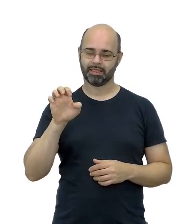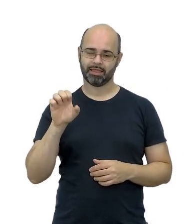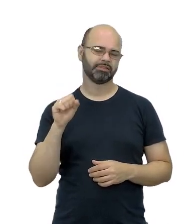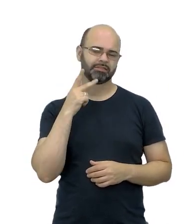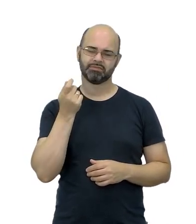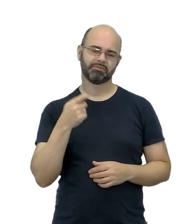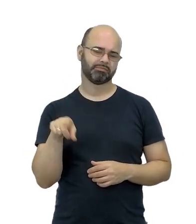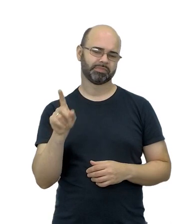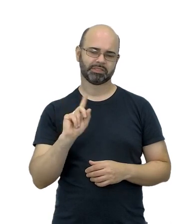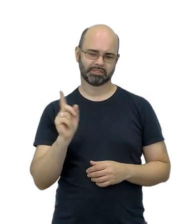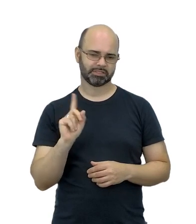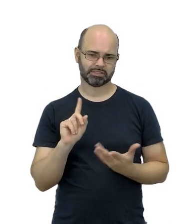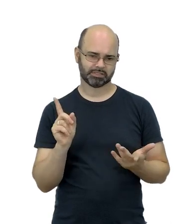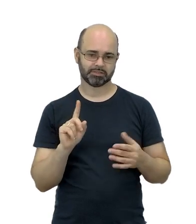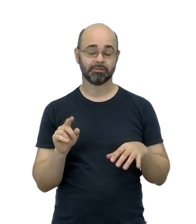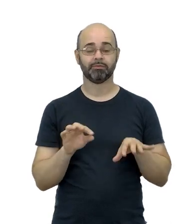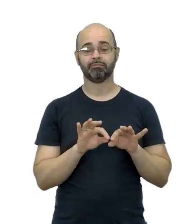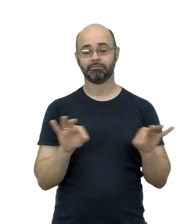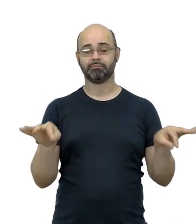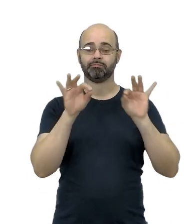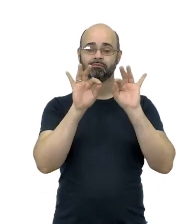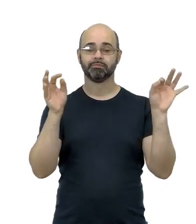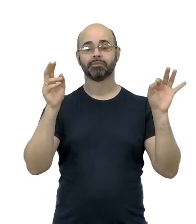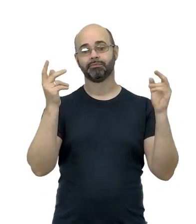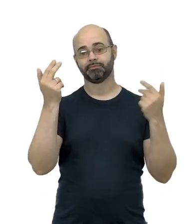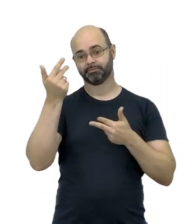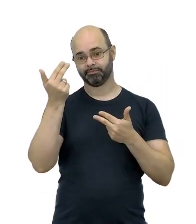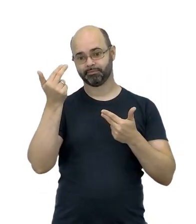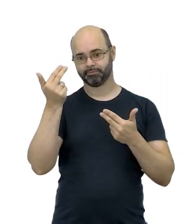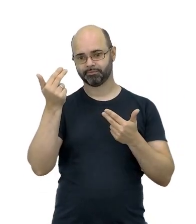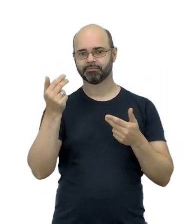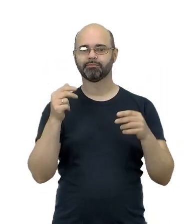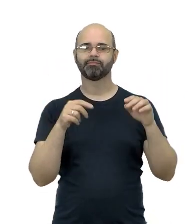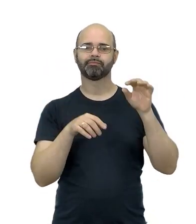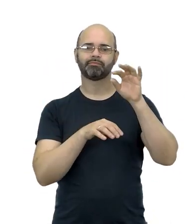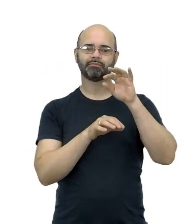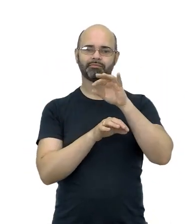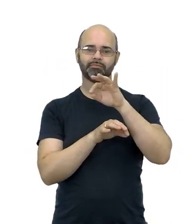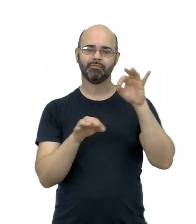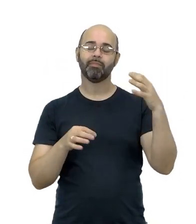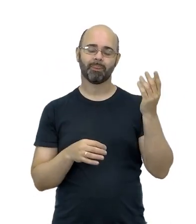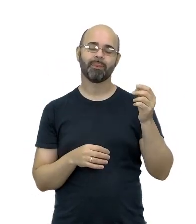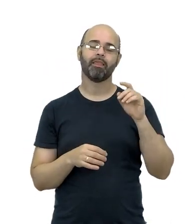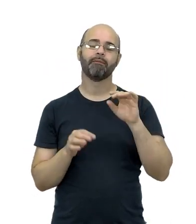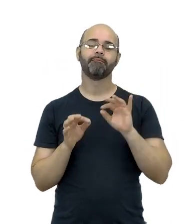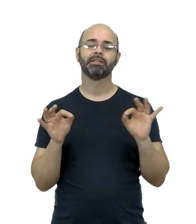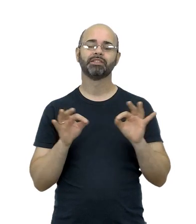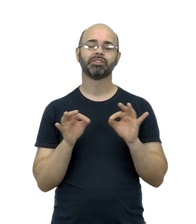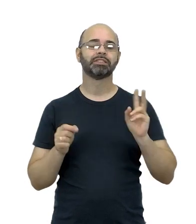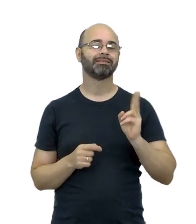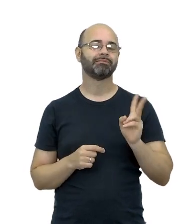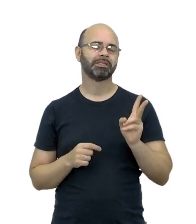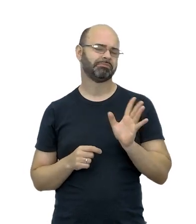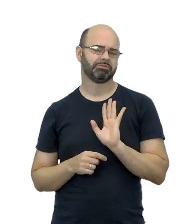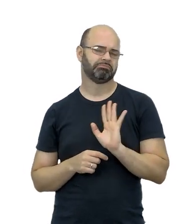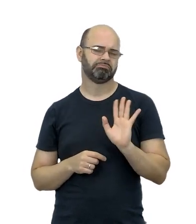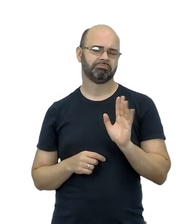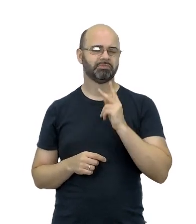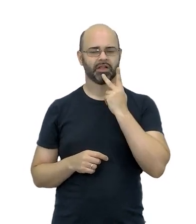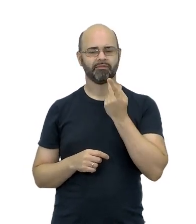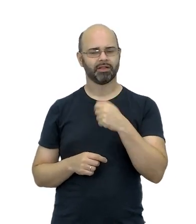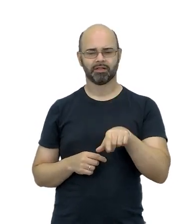paralelos e possuem, portanto, mesma medida. Esse lado é paralelo a esse e possuem mesma medida. Eu não vou usar